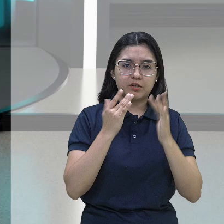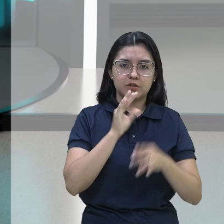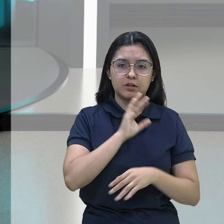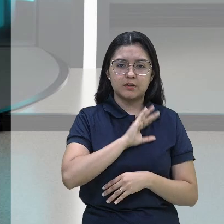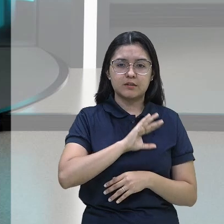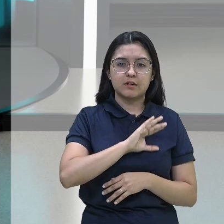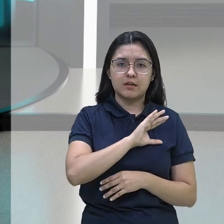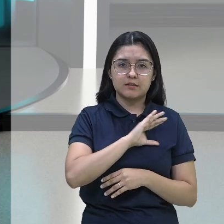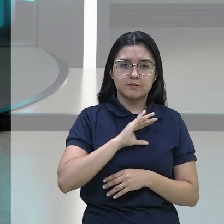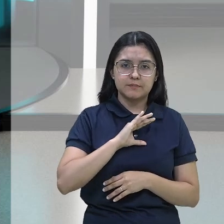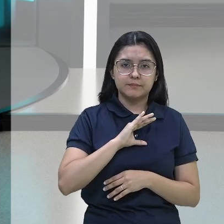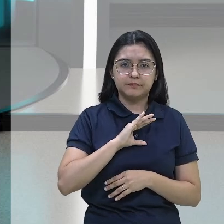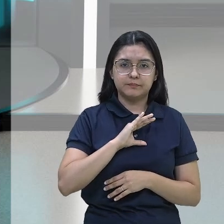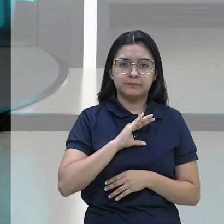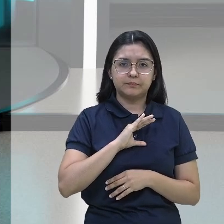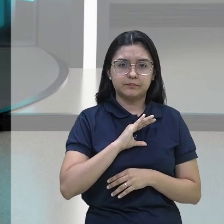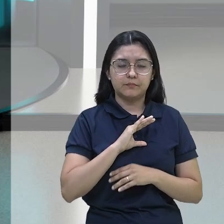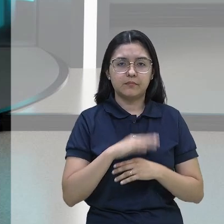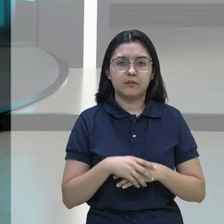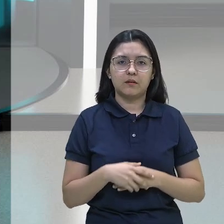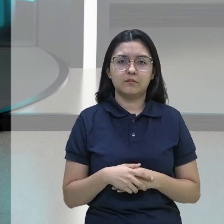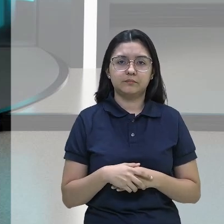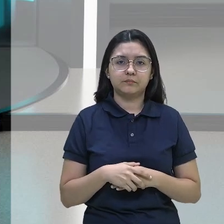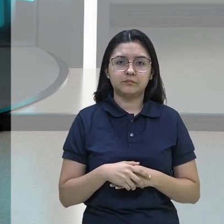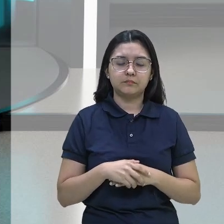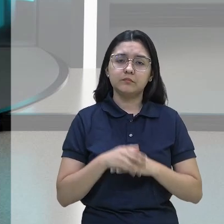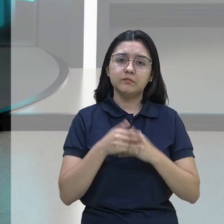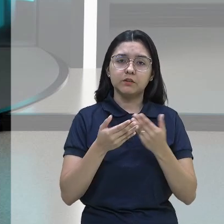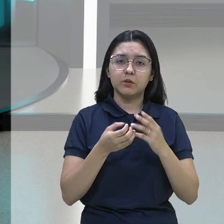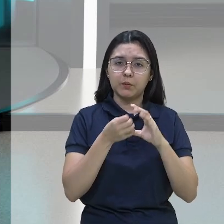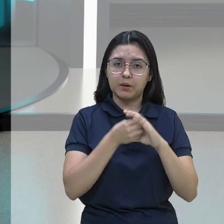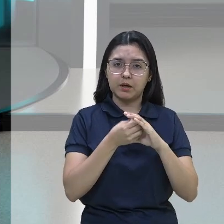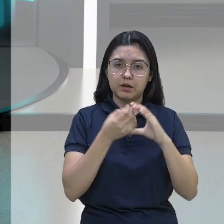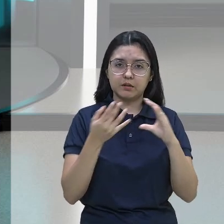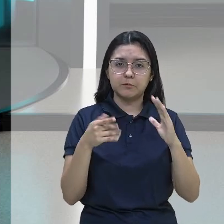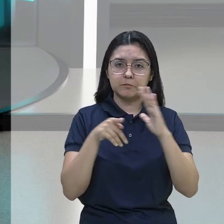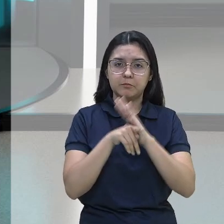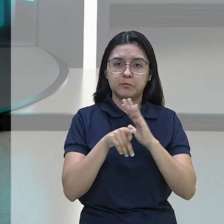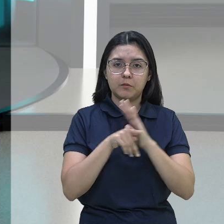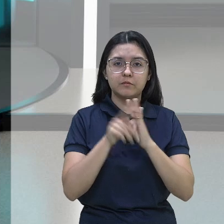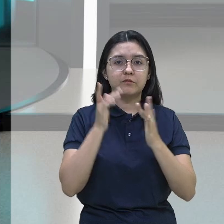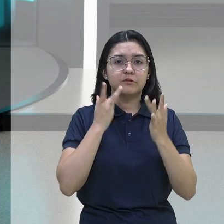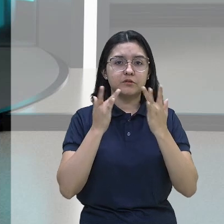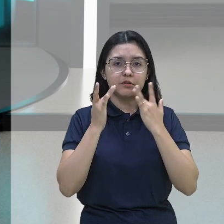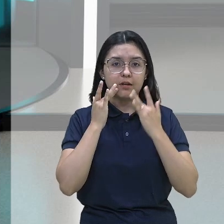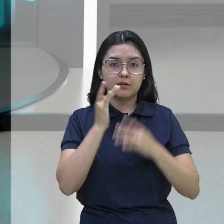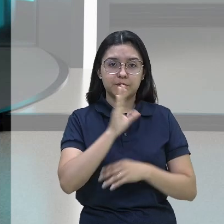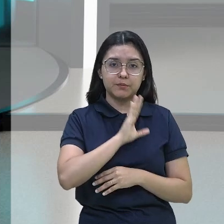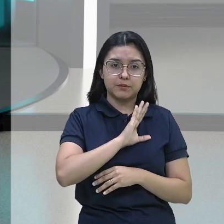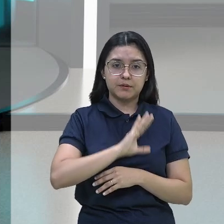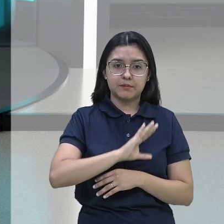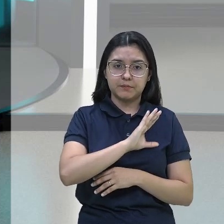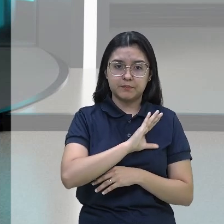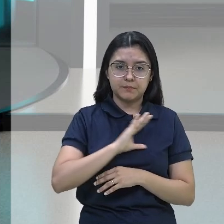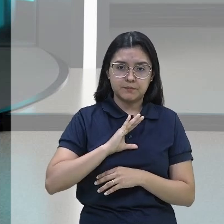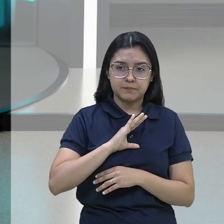de catequese. Como características do teatro de catequese destacam-se